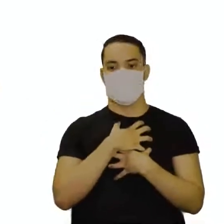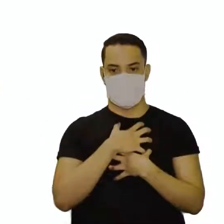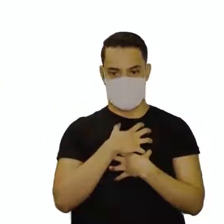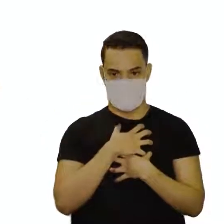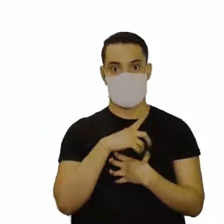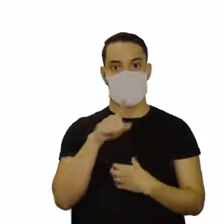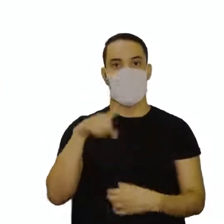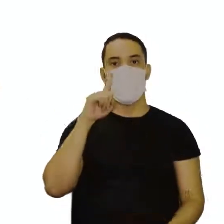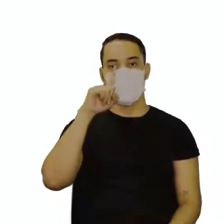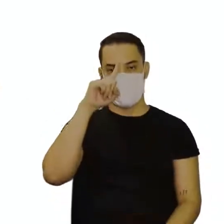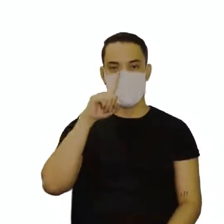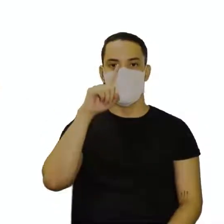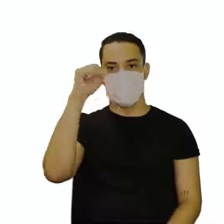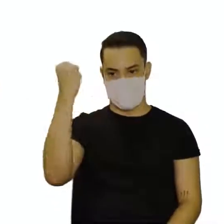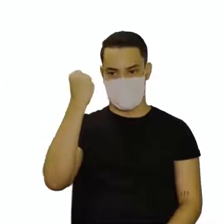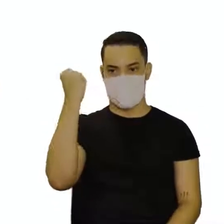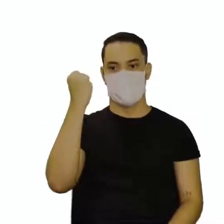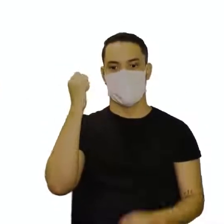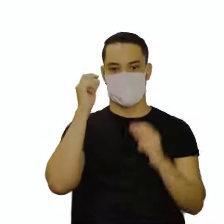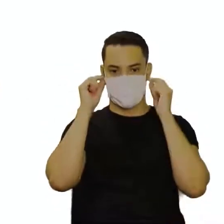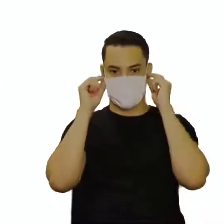muito perigoso aí para o ser humano.